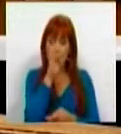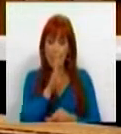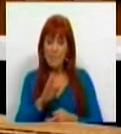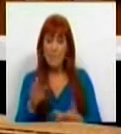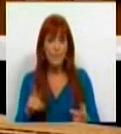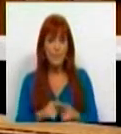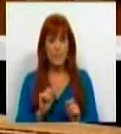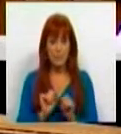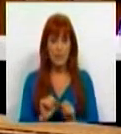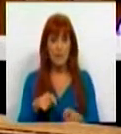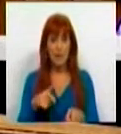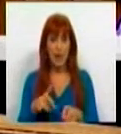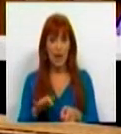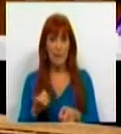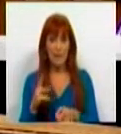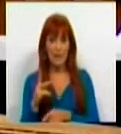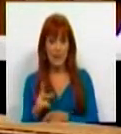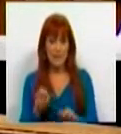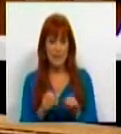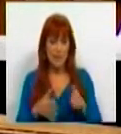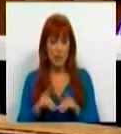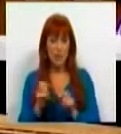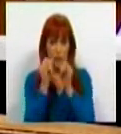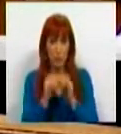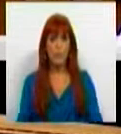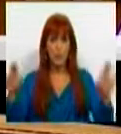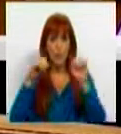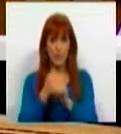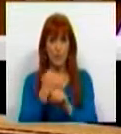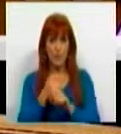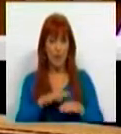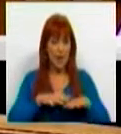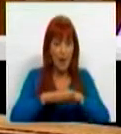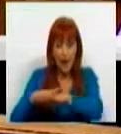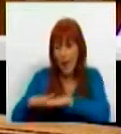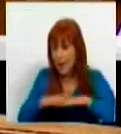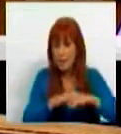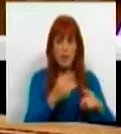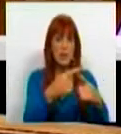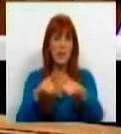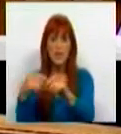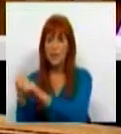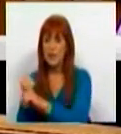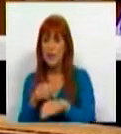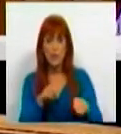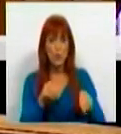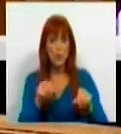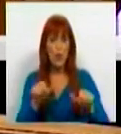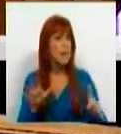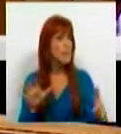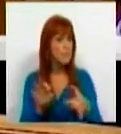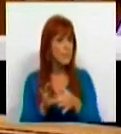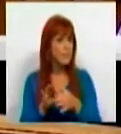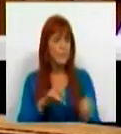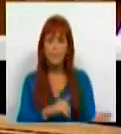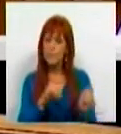implementação dos DLBCs, enquanto estratégia inovadora de trabalho em rede com diversas entidades locais.